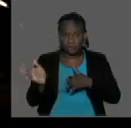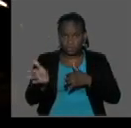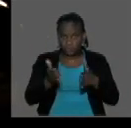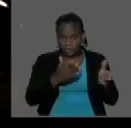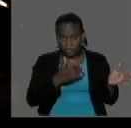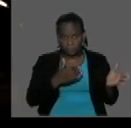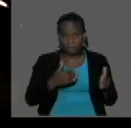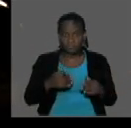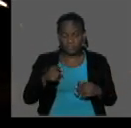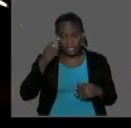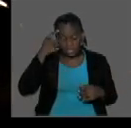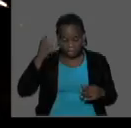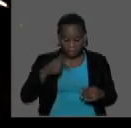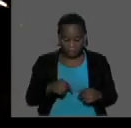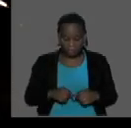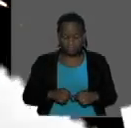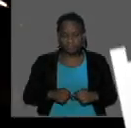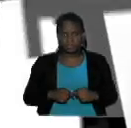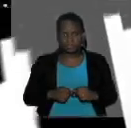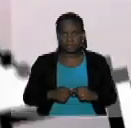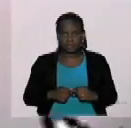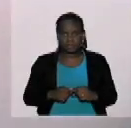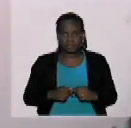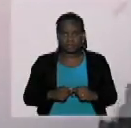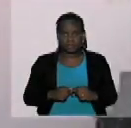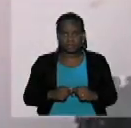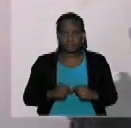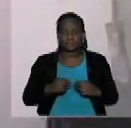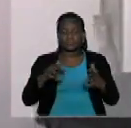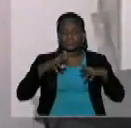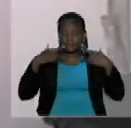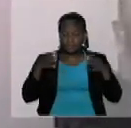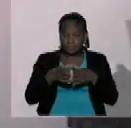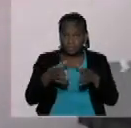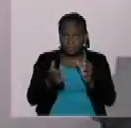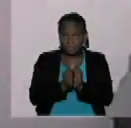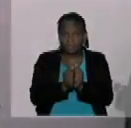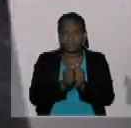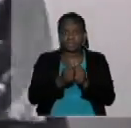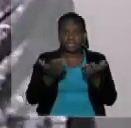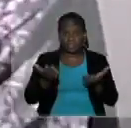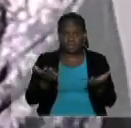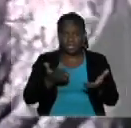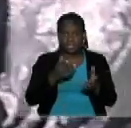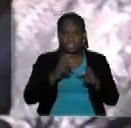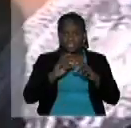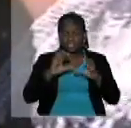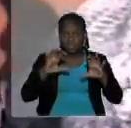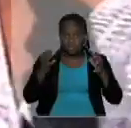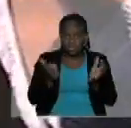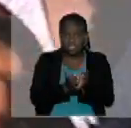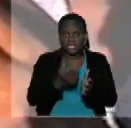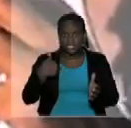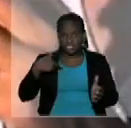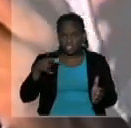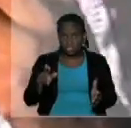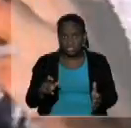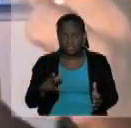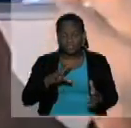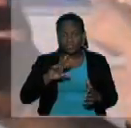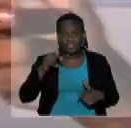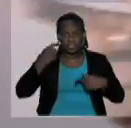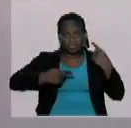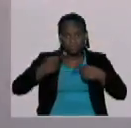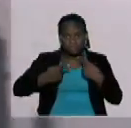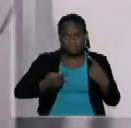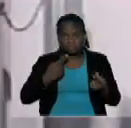um trechinho aqui, vamos ver se o senhor lembra disso. Estão reunidos agora, nesse momento, o Conselho Religioso, né, que